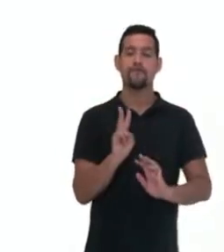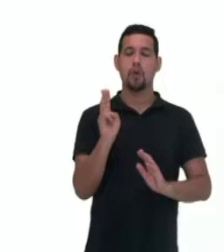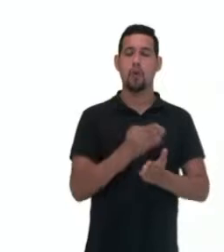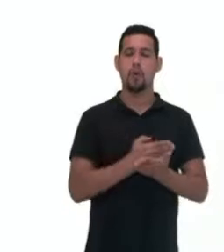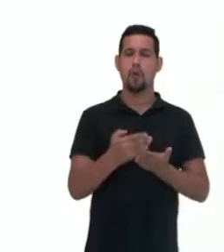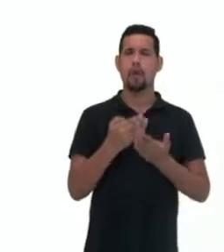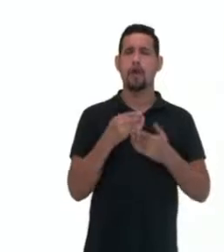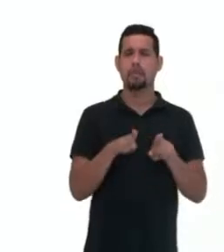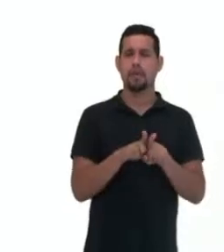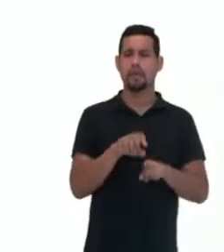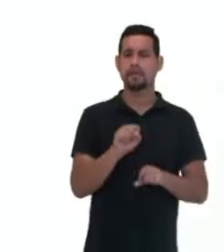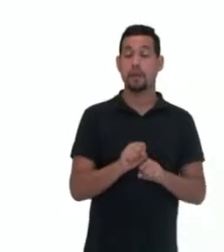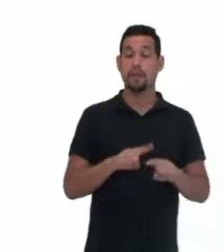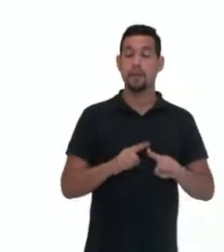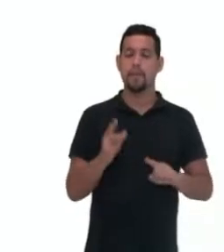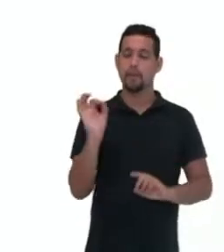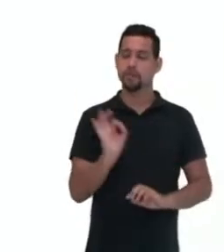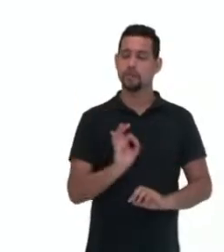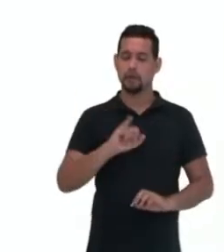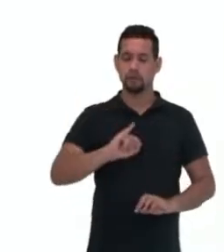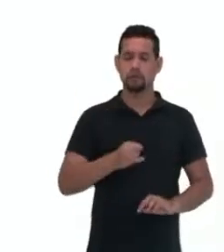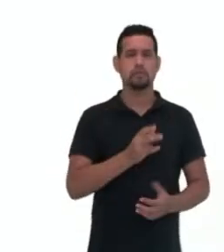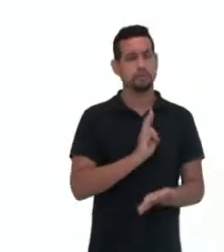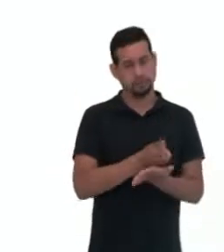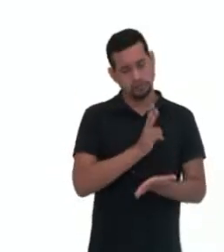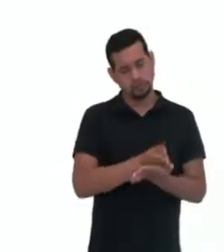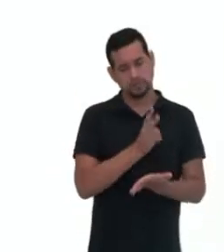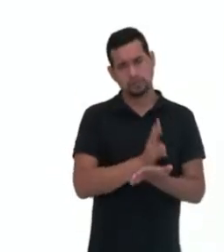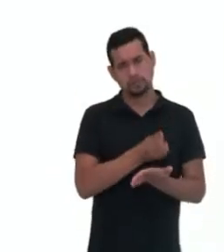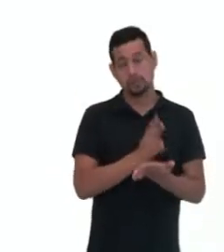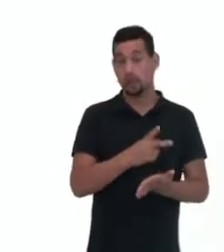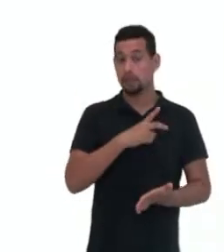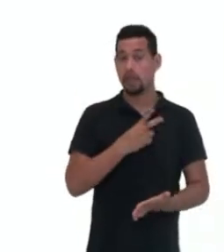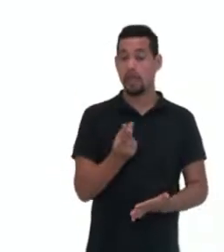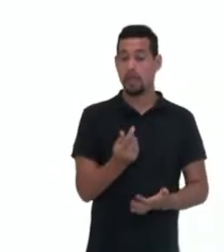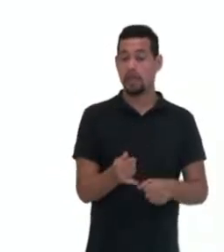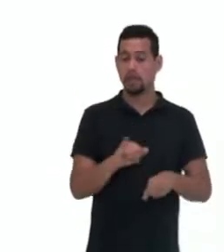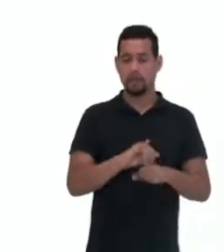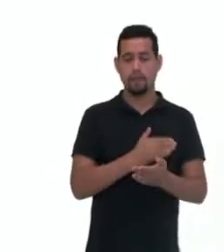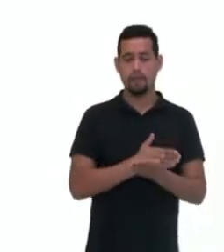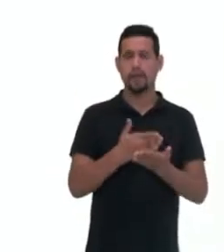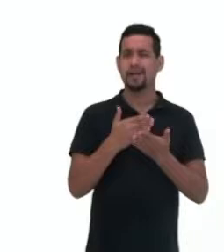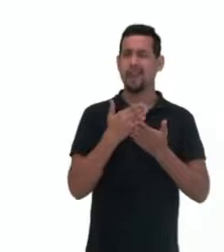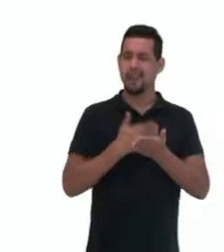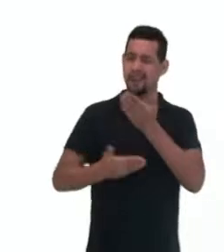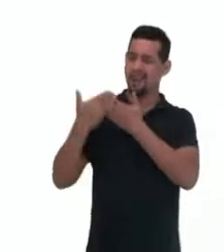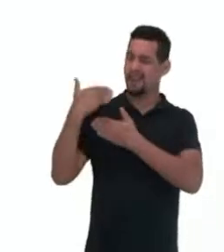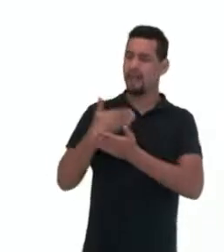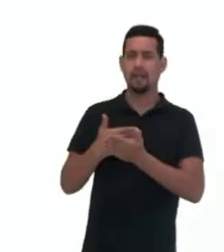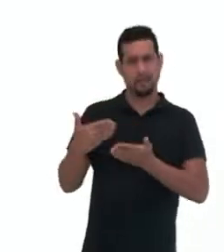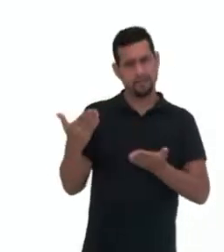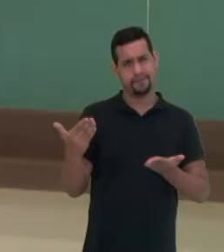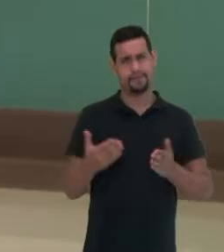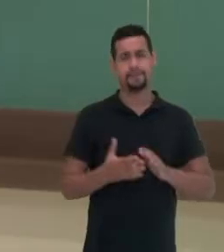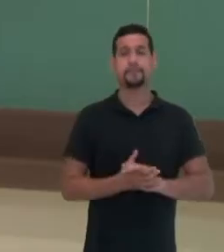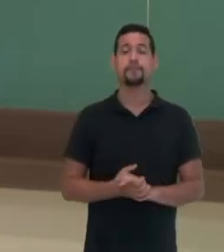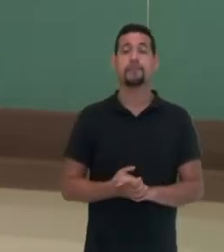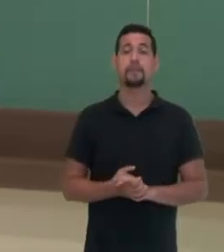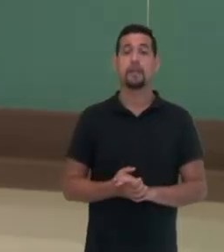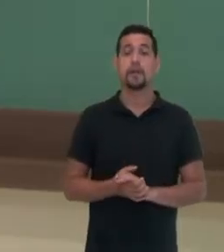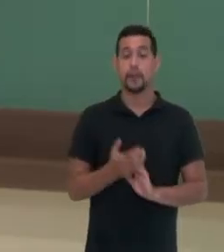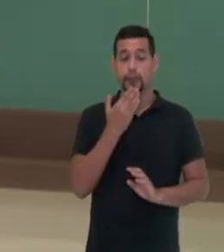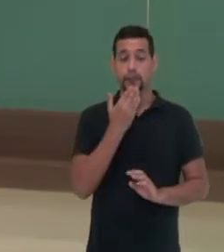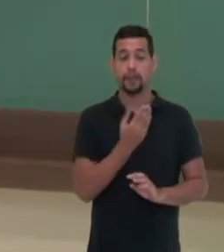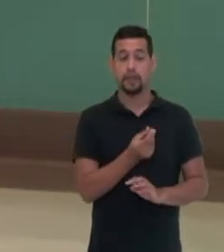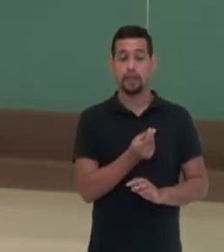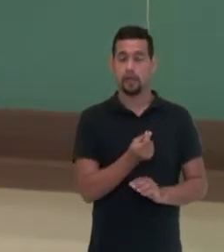inicial. Então, a porcentagem de juros sempre vai cair sobre o capital inicial, lá do começo, ok? Emprestado